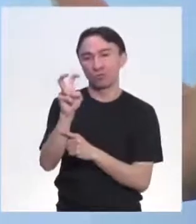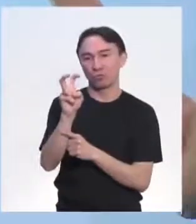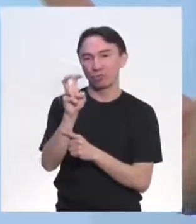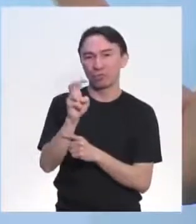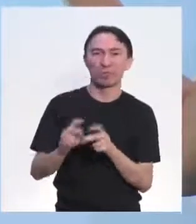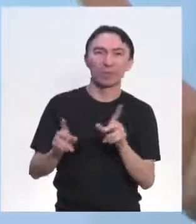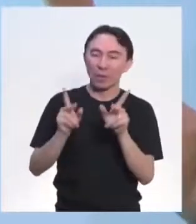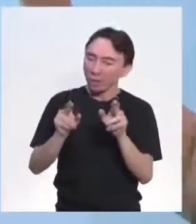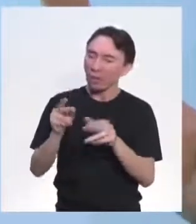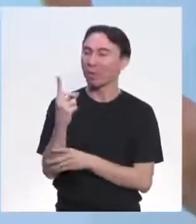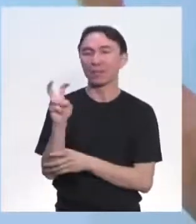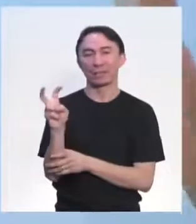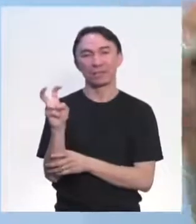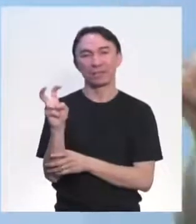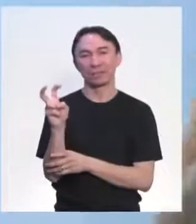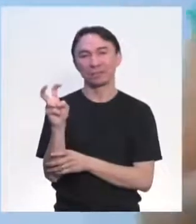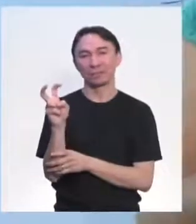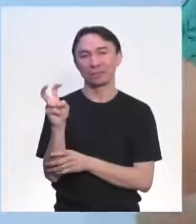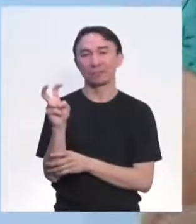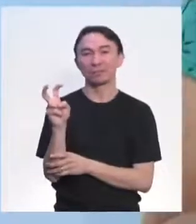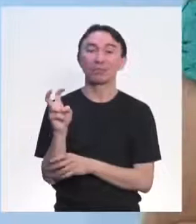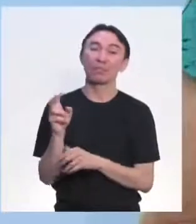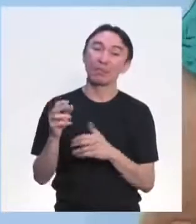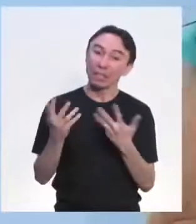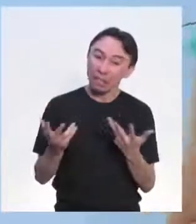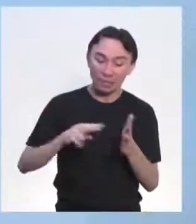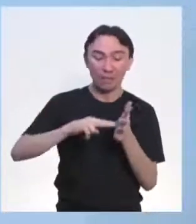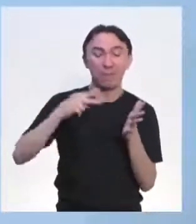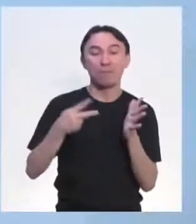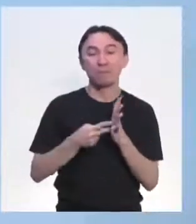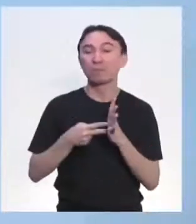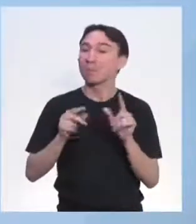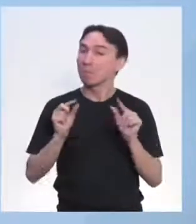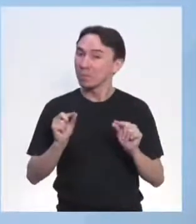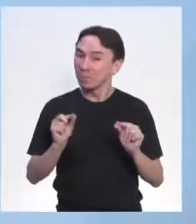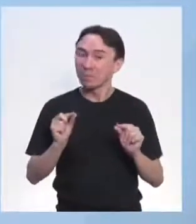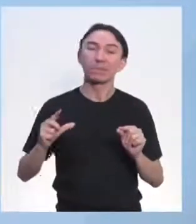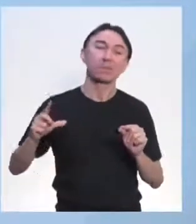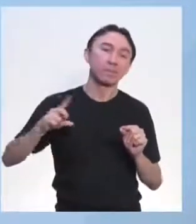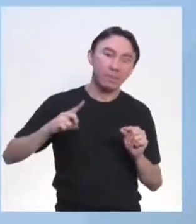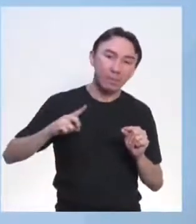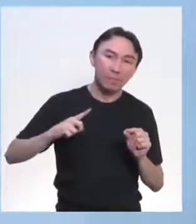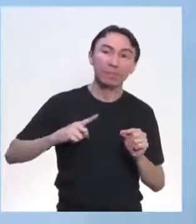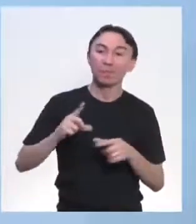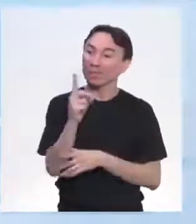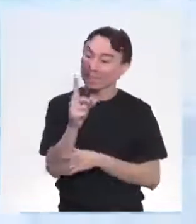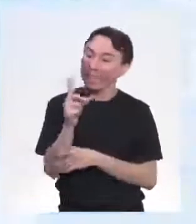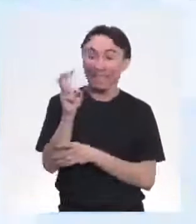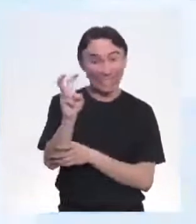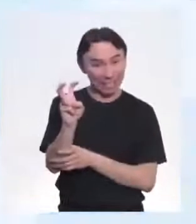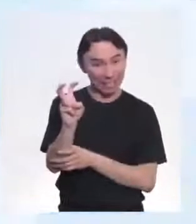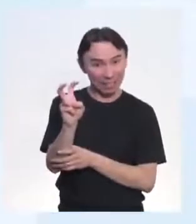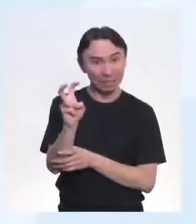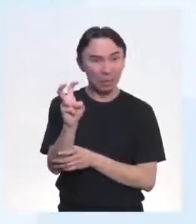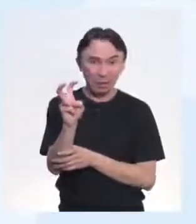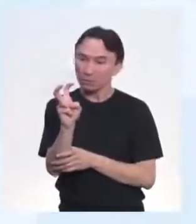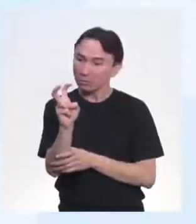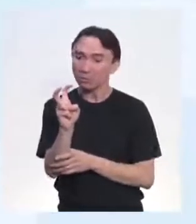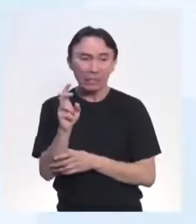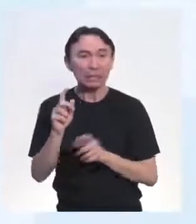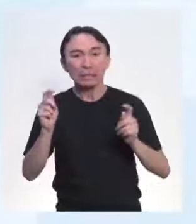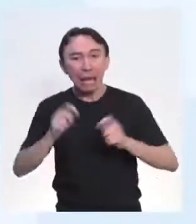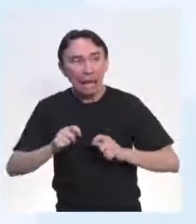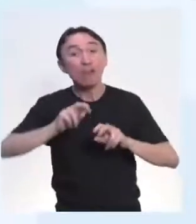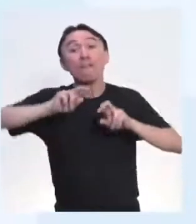vai dar 15. Então, isso significa que existem 15 maneiras diferentes